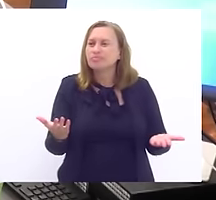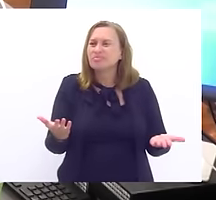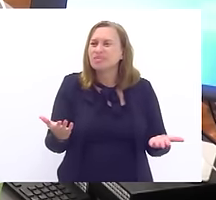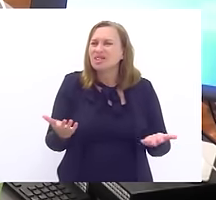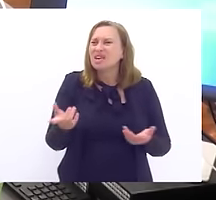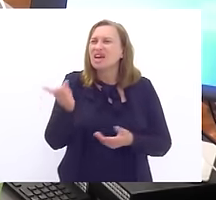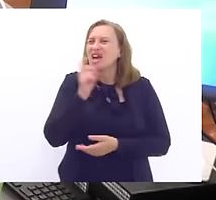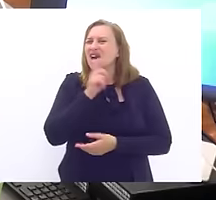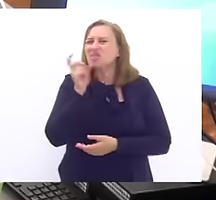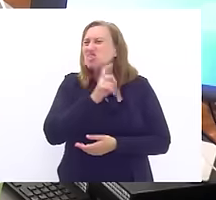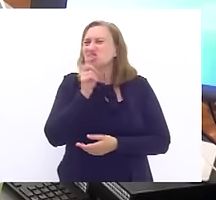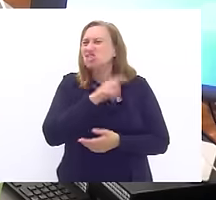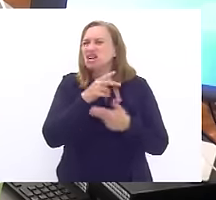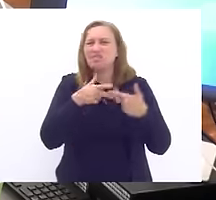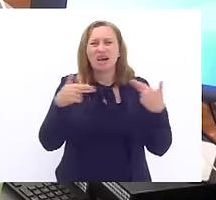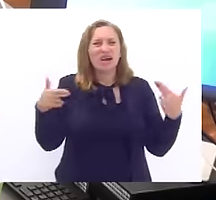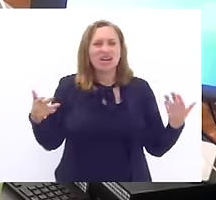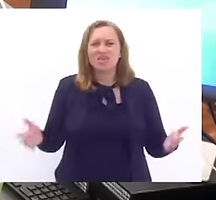show de mentira presidente